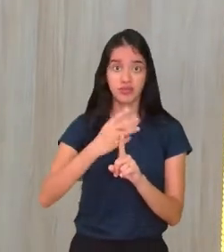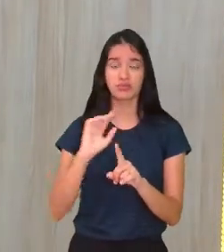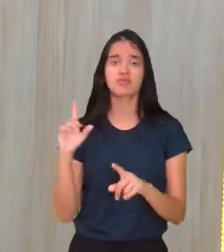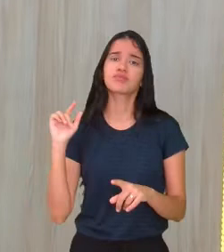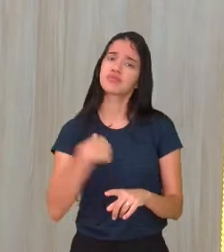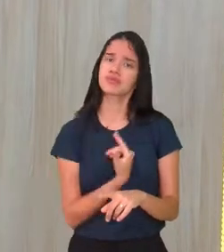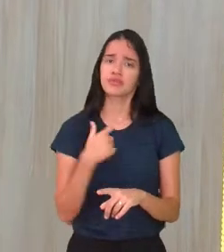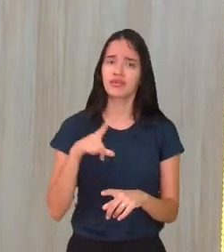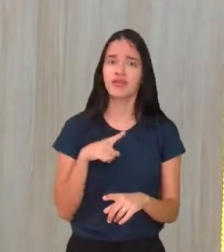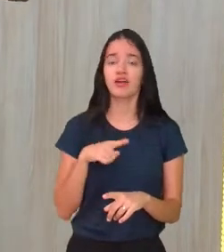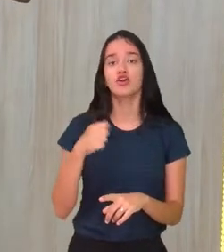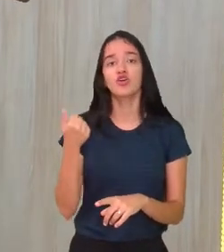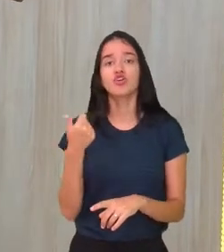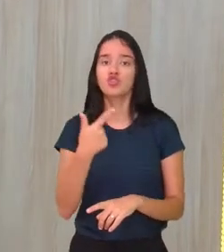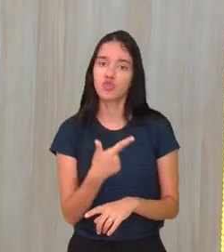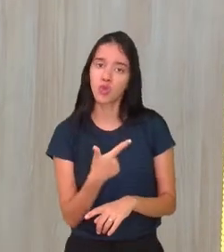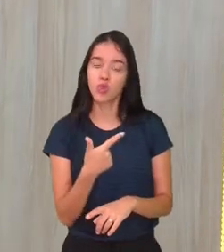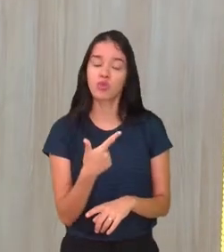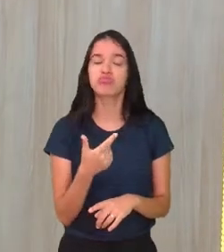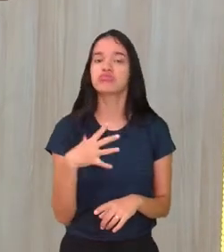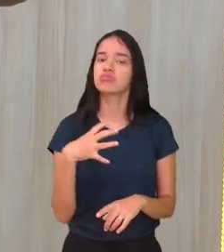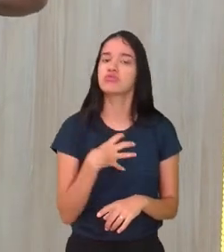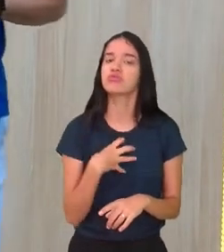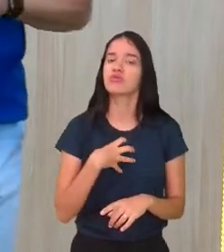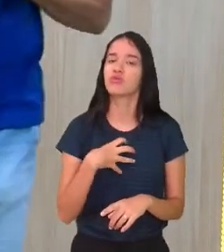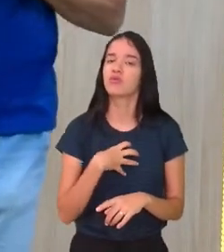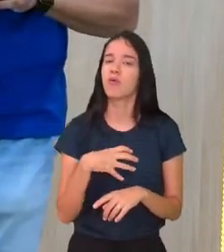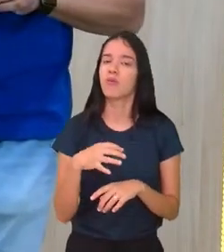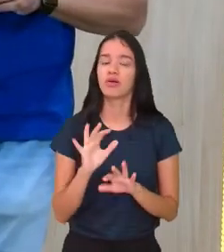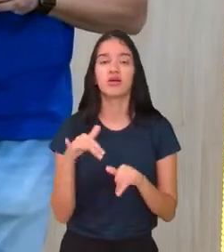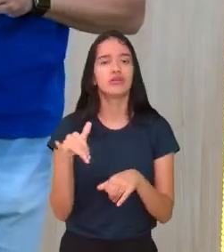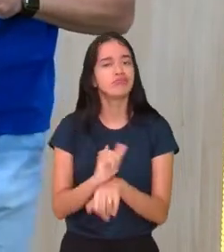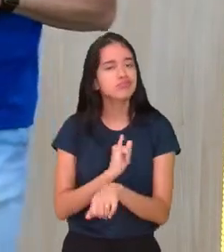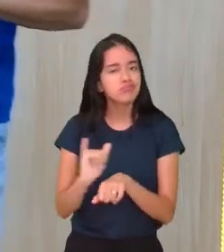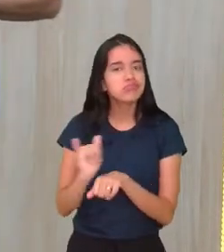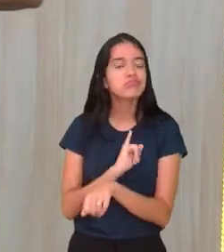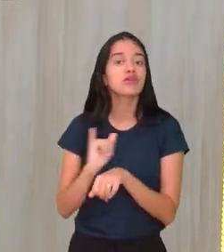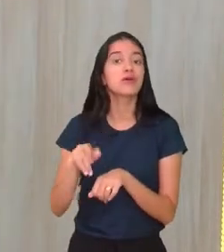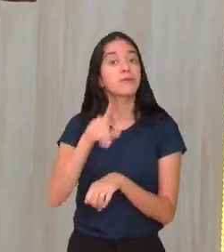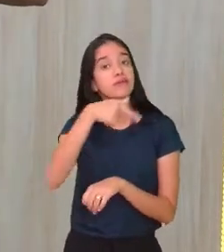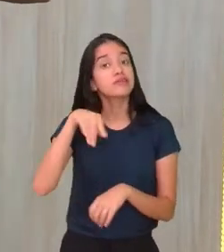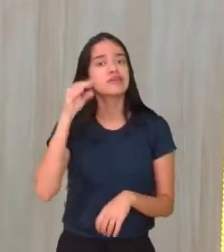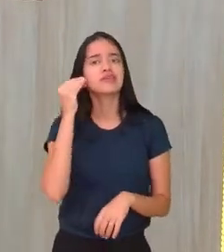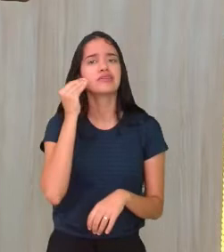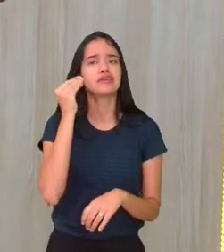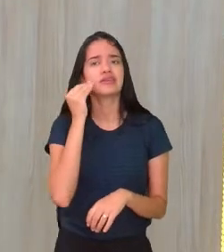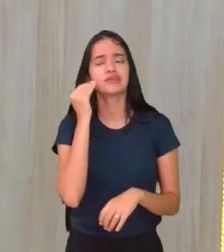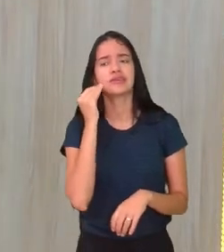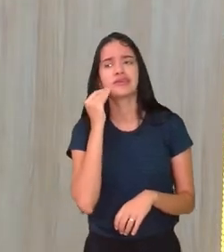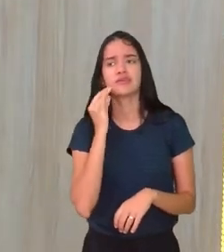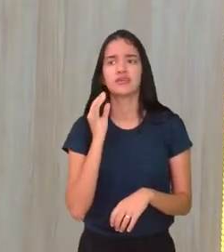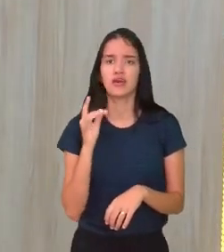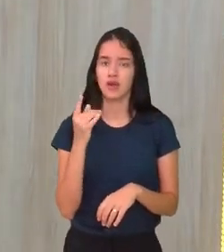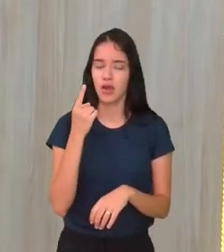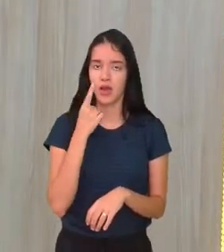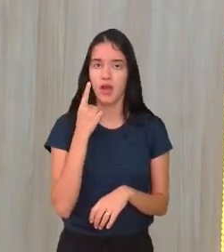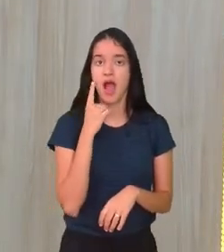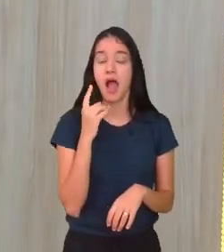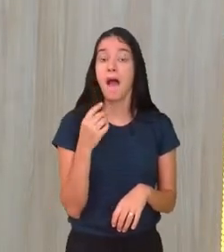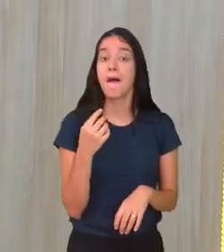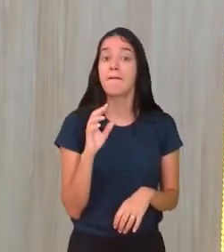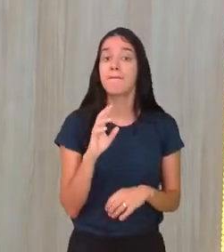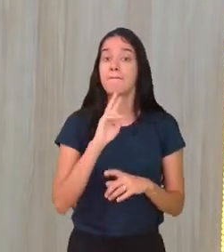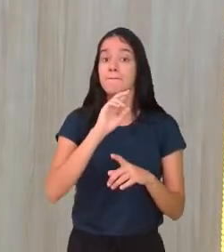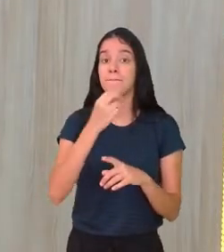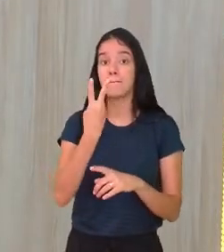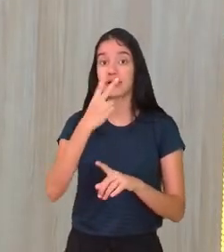12 maneiras, tá? Para você tentar fazer aí na sua casa, tá? Adicione aqui mais